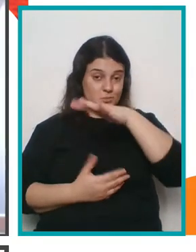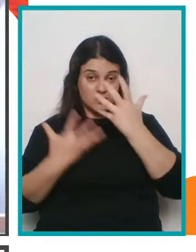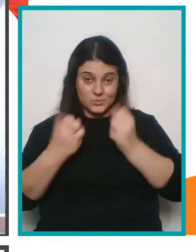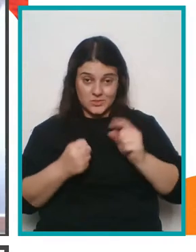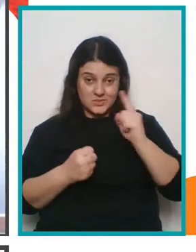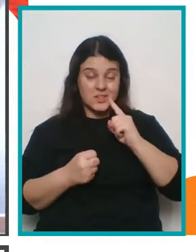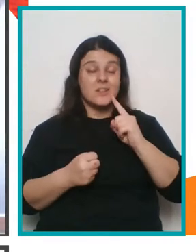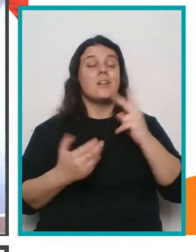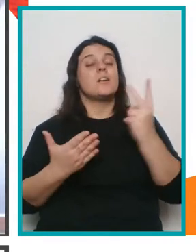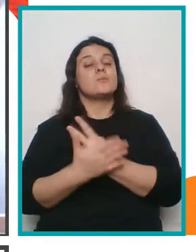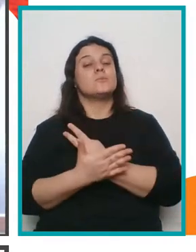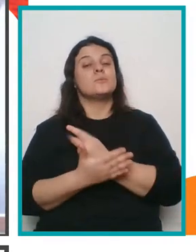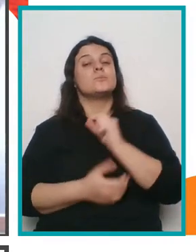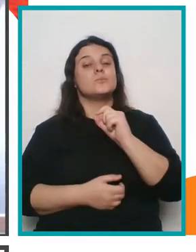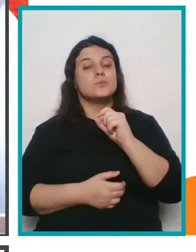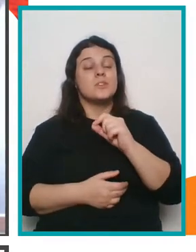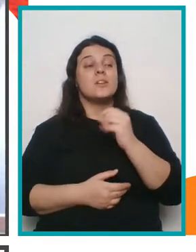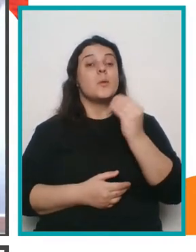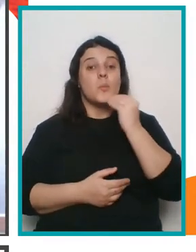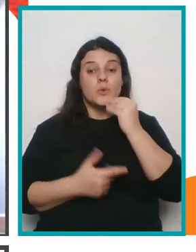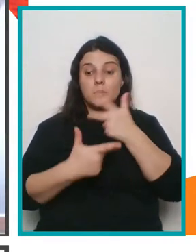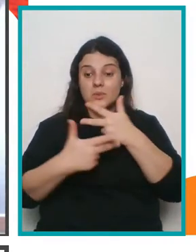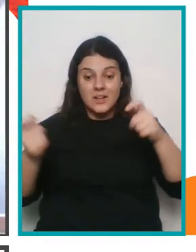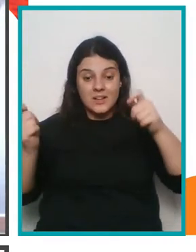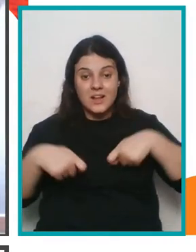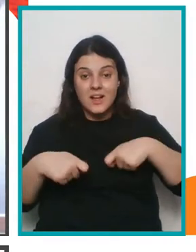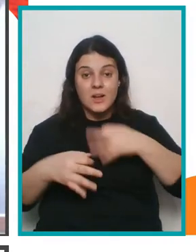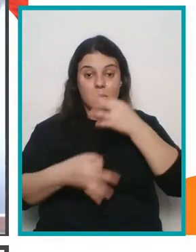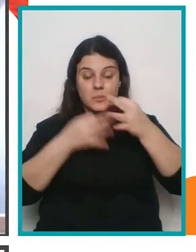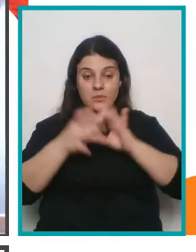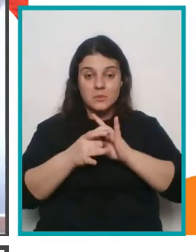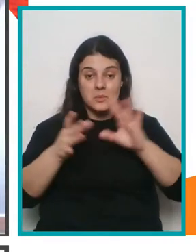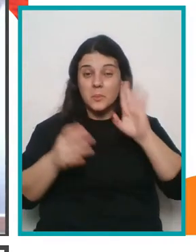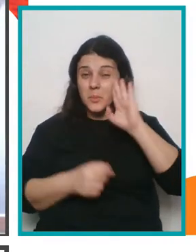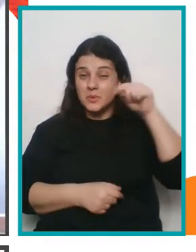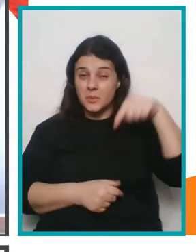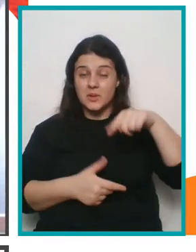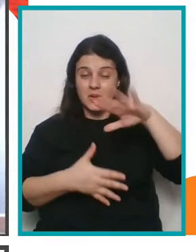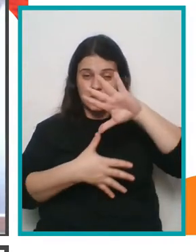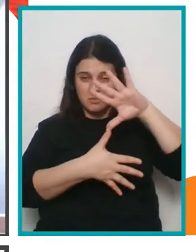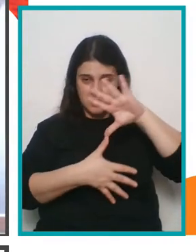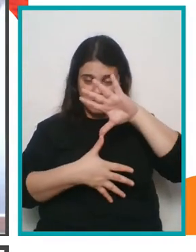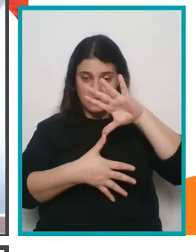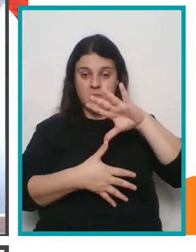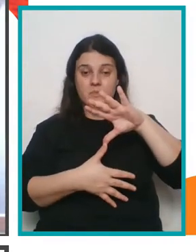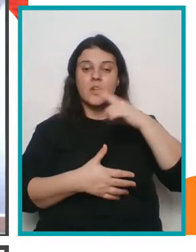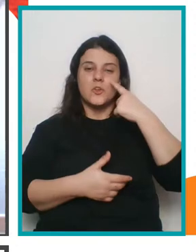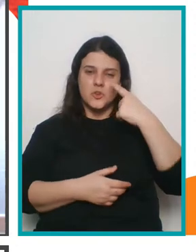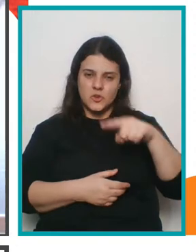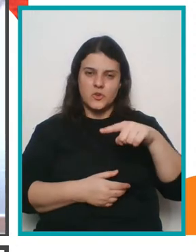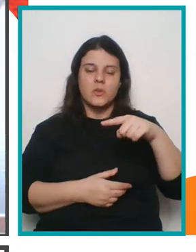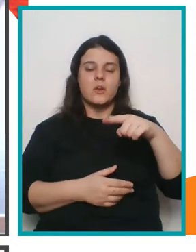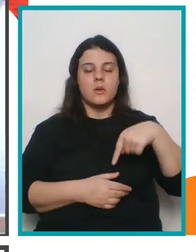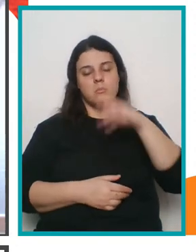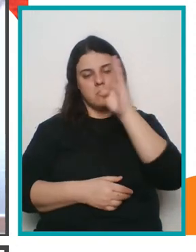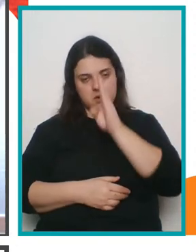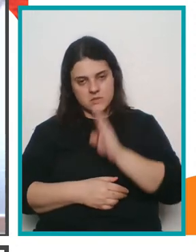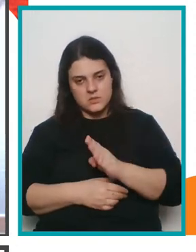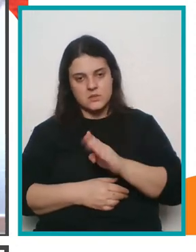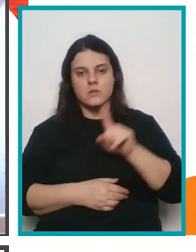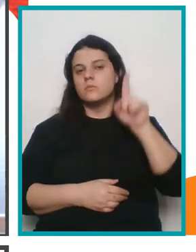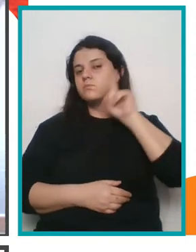exemplo dos Estados Unidos, ambos grandes emissores e grandes negacionistas da mudança climática, e agora o negacionismo